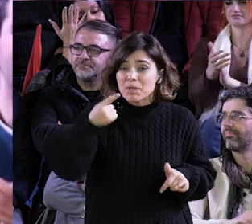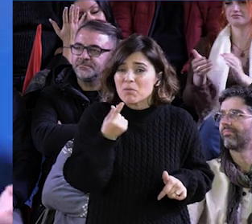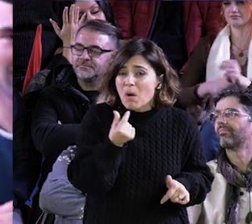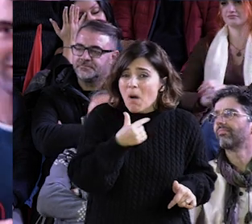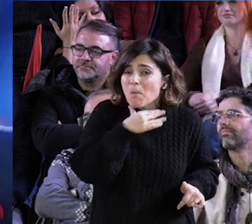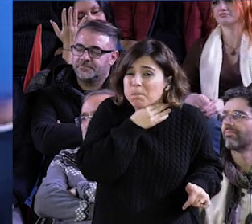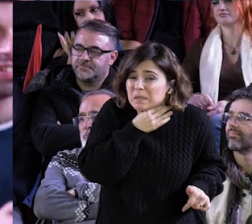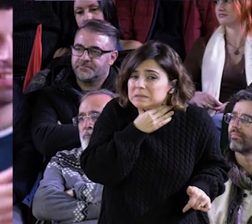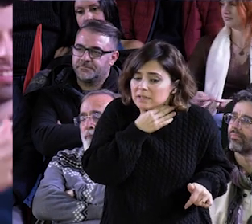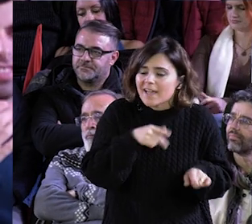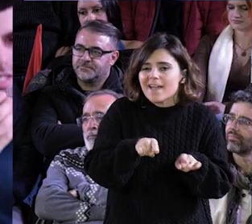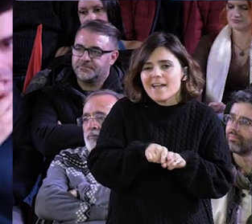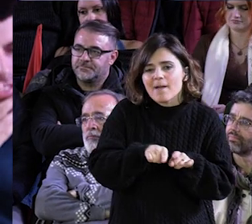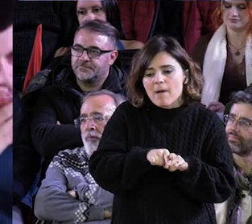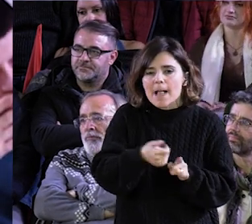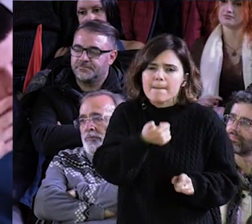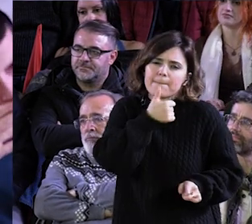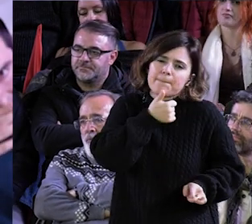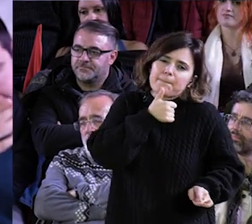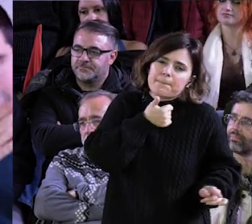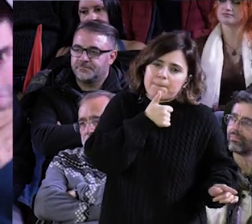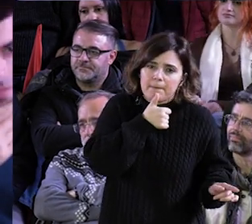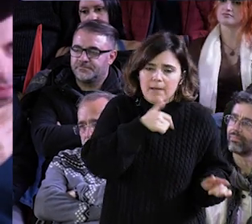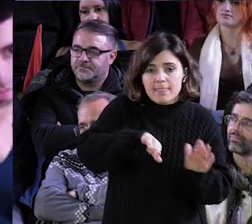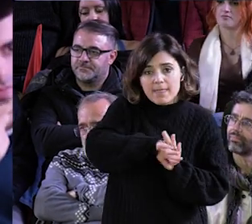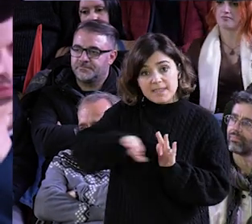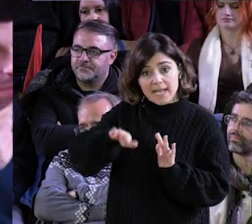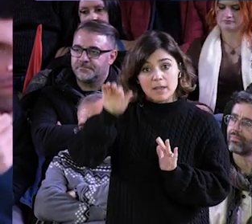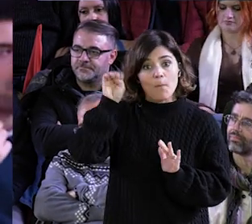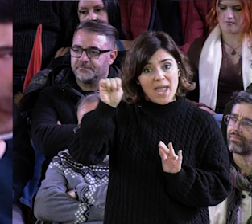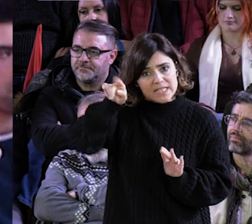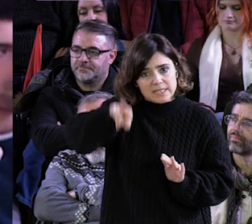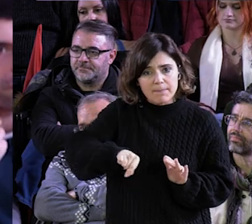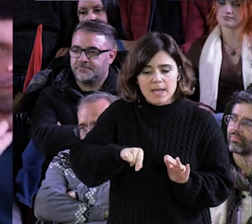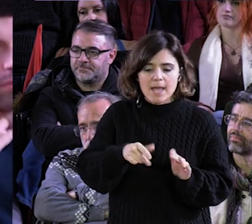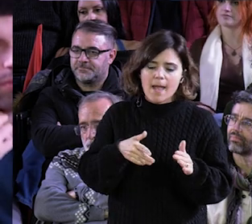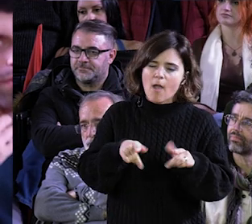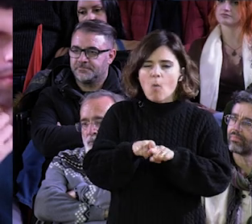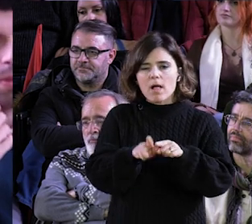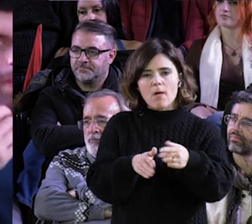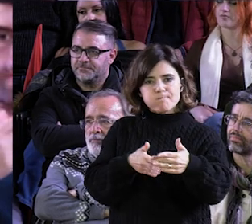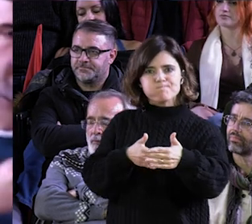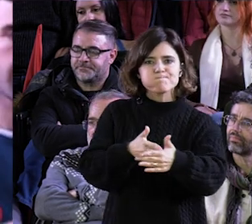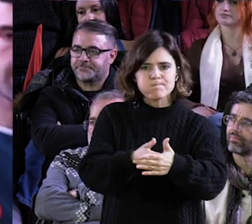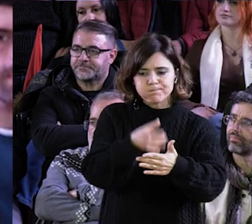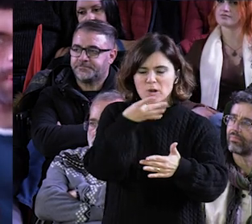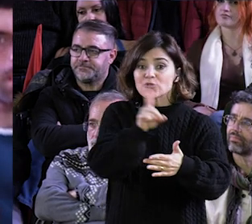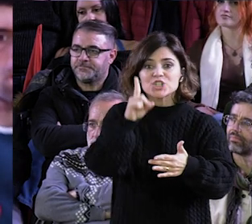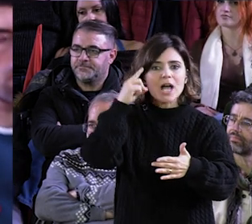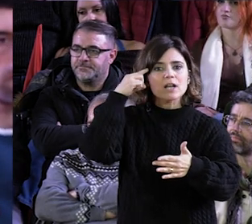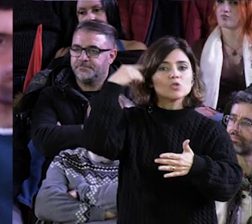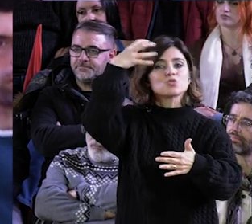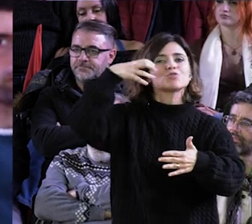é a chantagem que a direita e o PS usam para nos impedir de sonhar com a vida boa. E é uma mentira para justificar